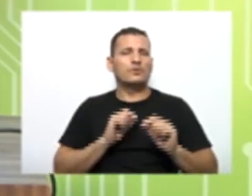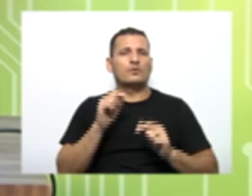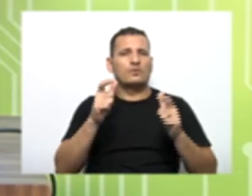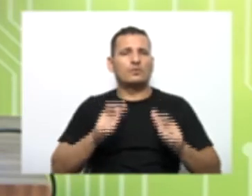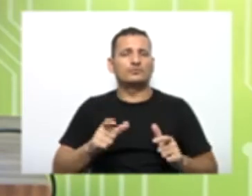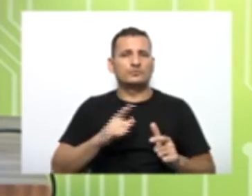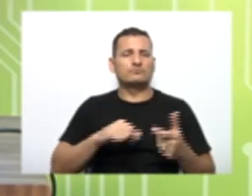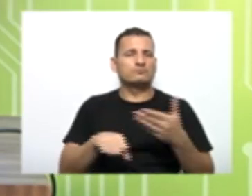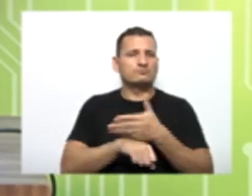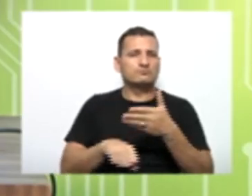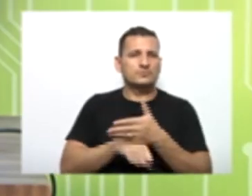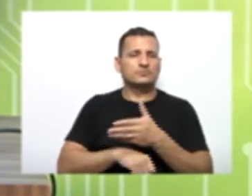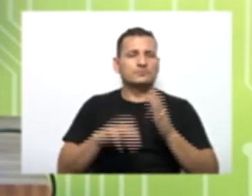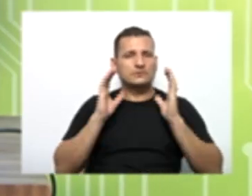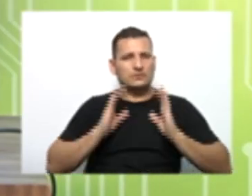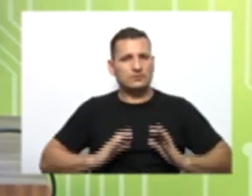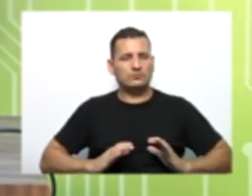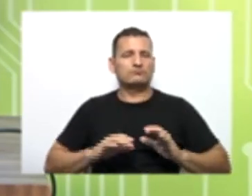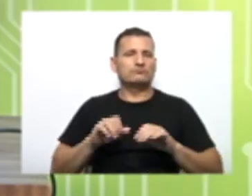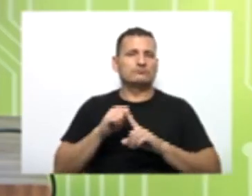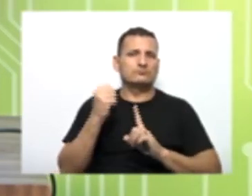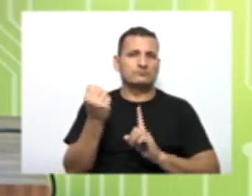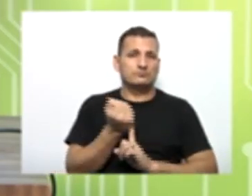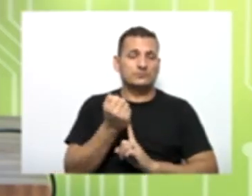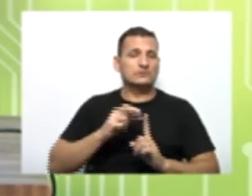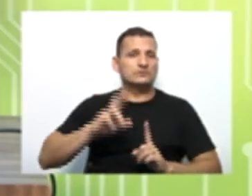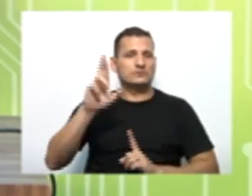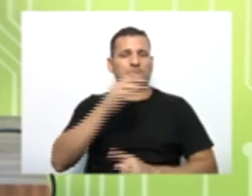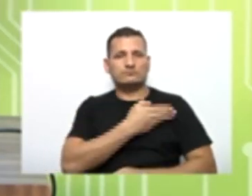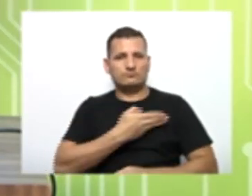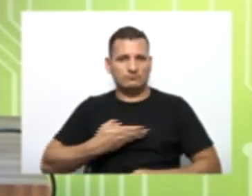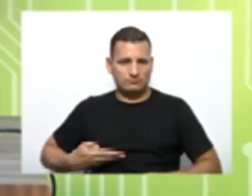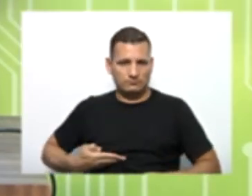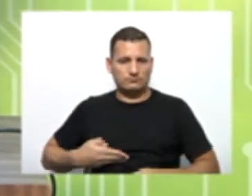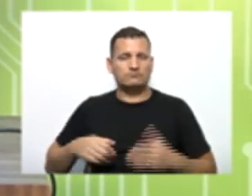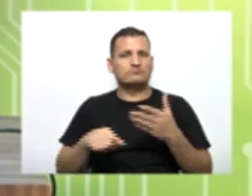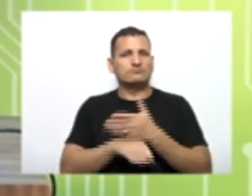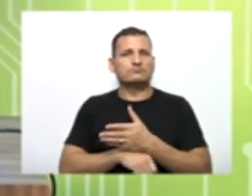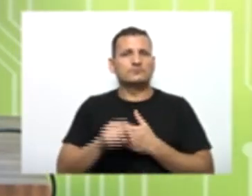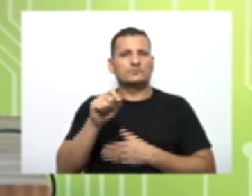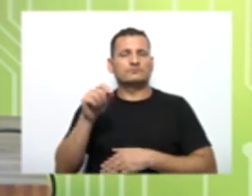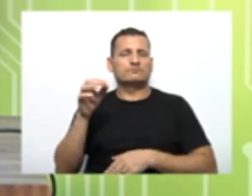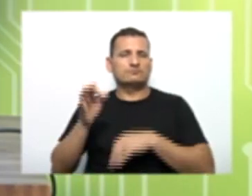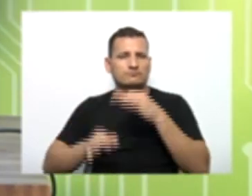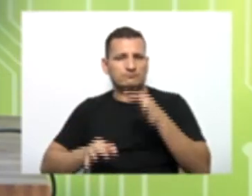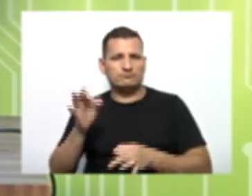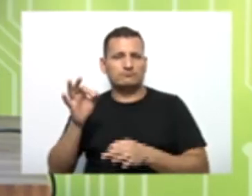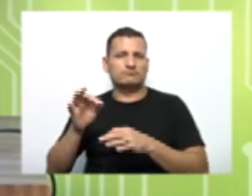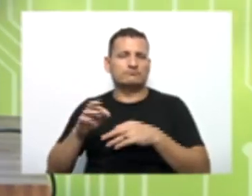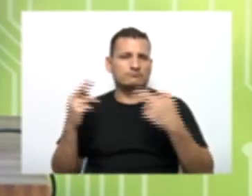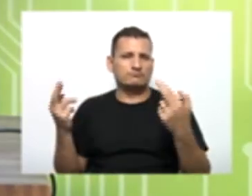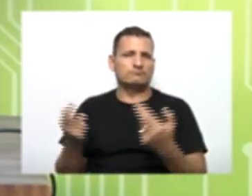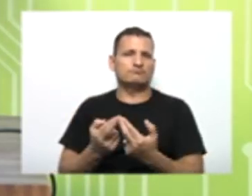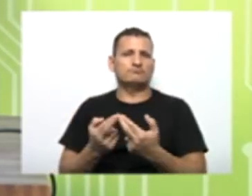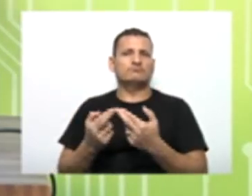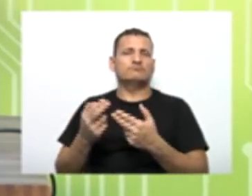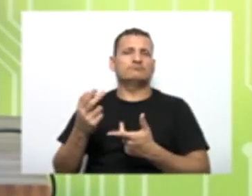Esse Estado liberal não alterou substancialmente o esquema. No terreno político, os cidadãos do Estado liberal